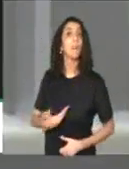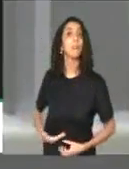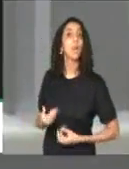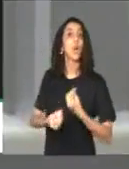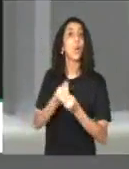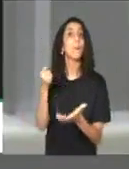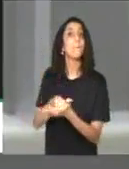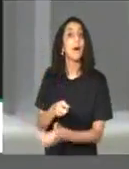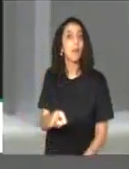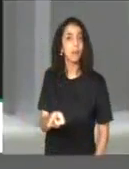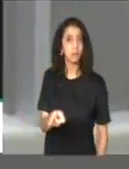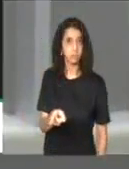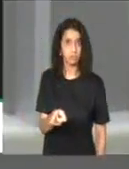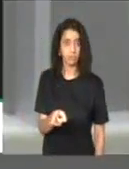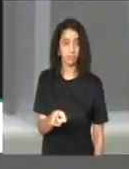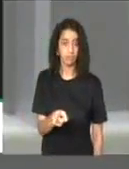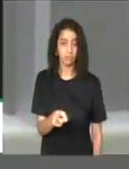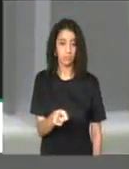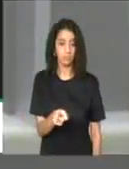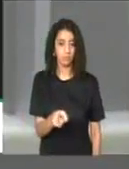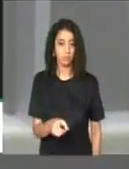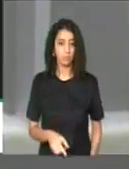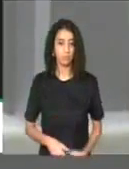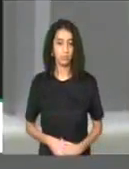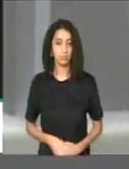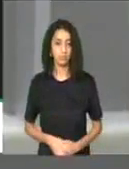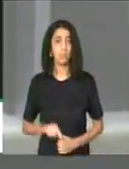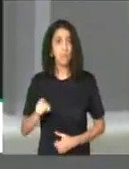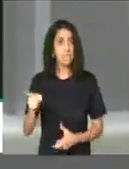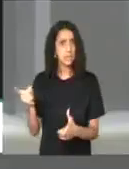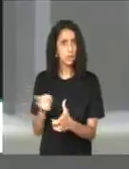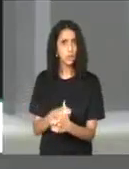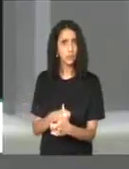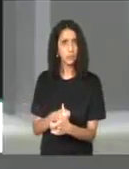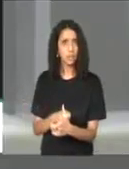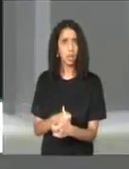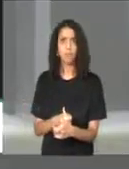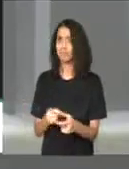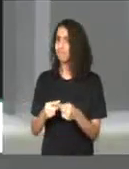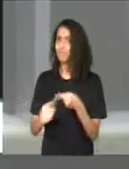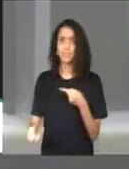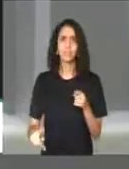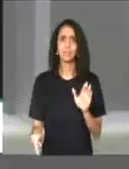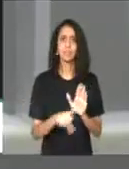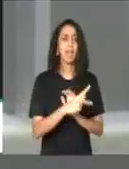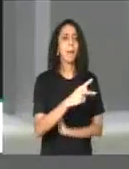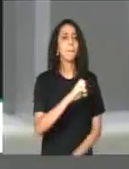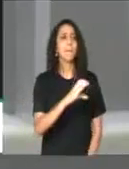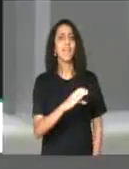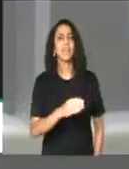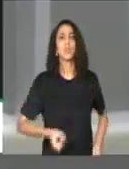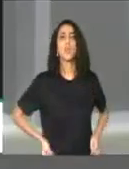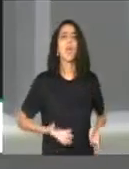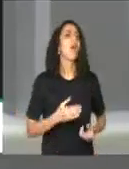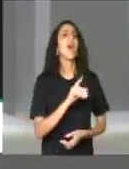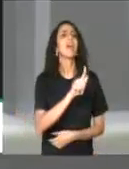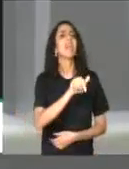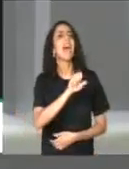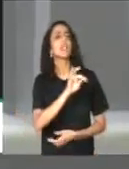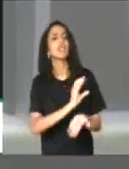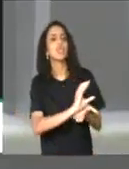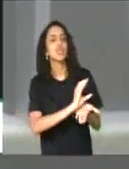Aliás, a dívida pública, senhoras e senhores, não entrou na PEC dos gastos. Entraram os gastos